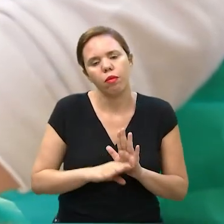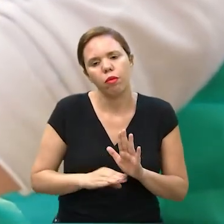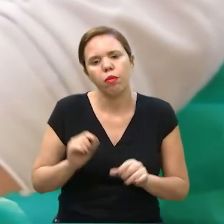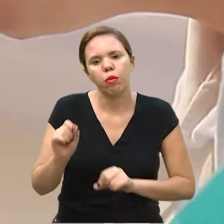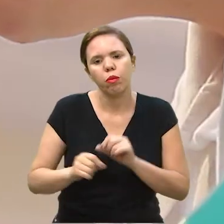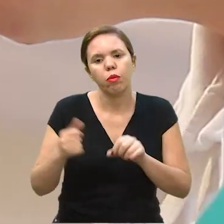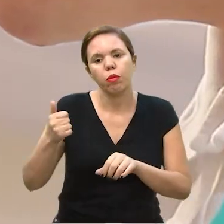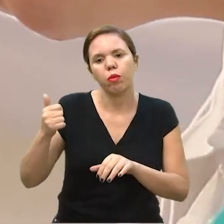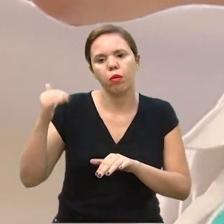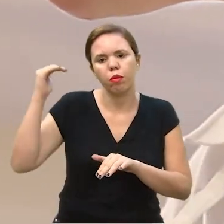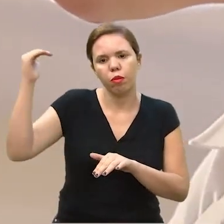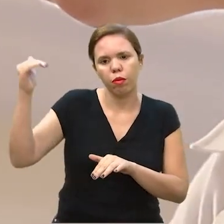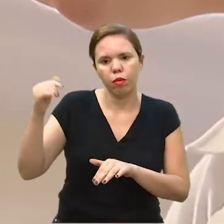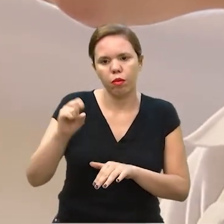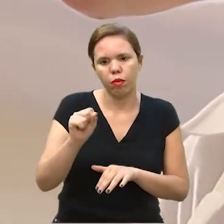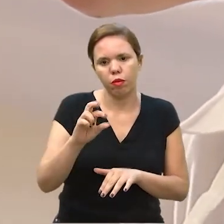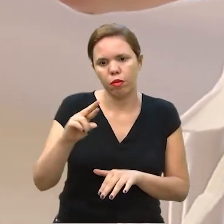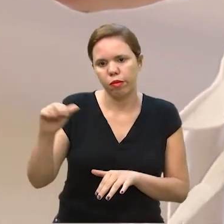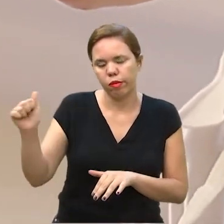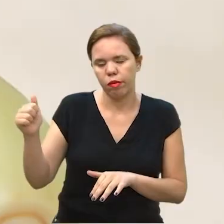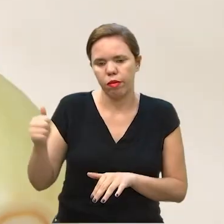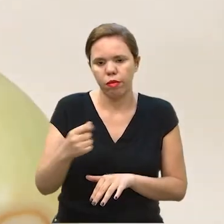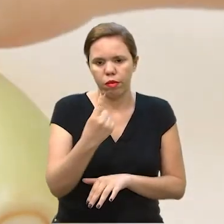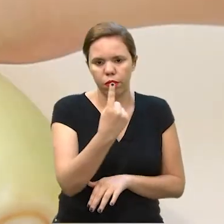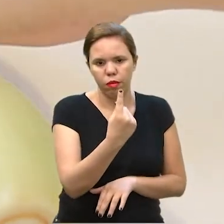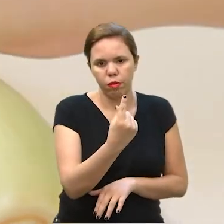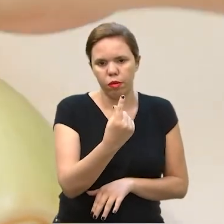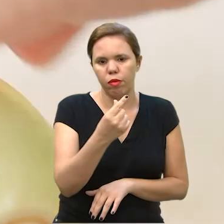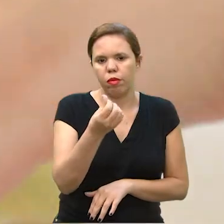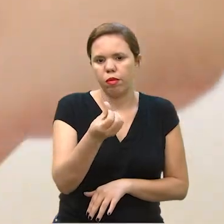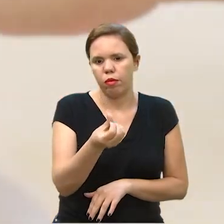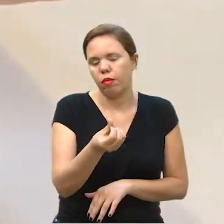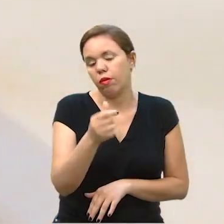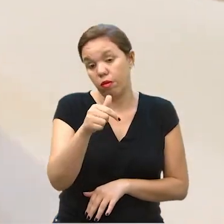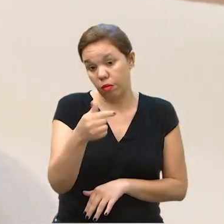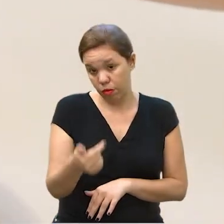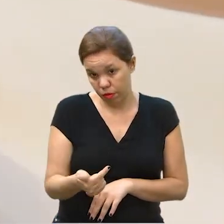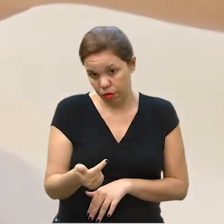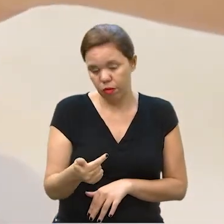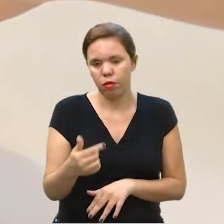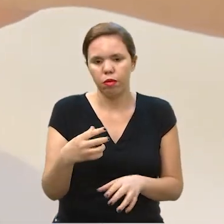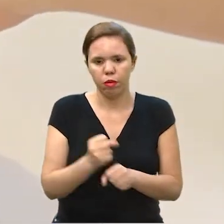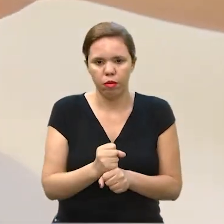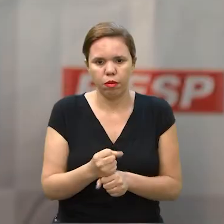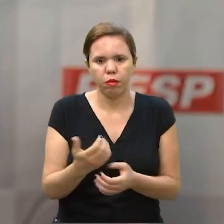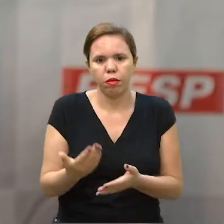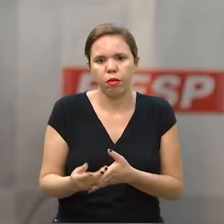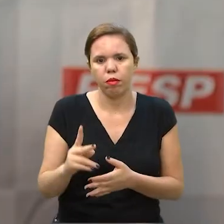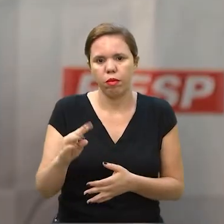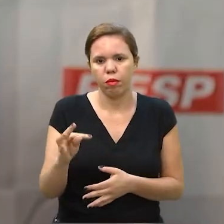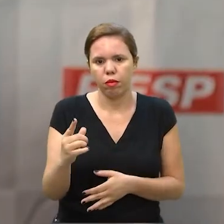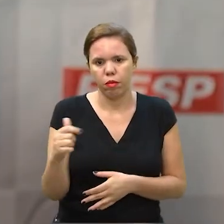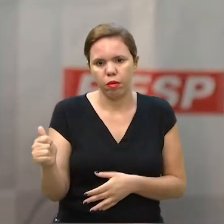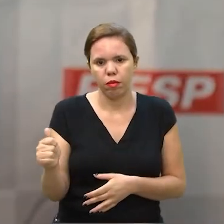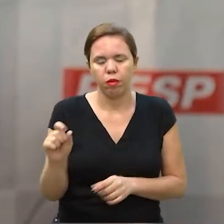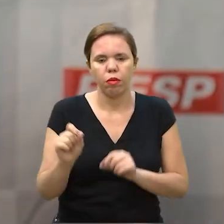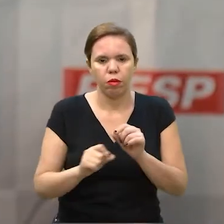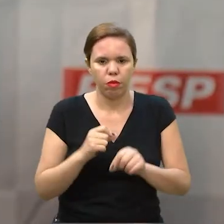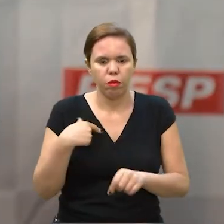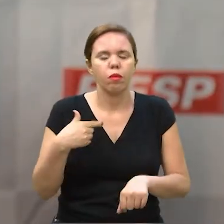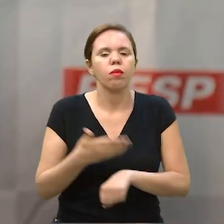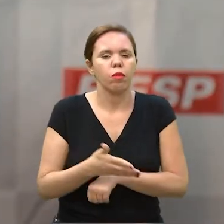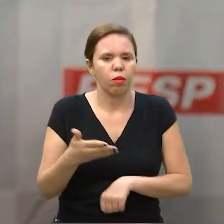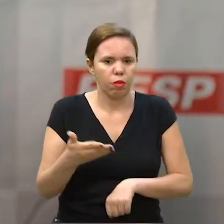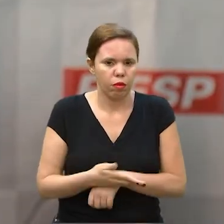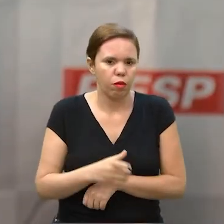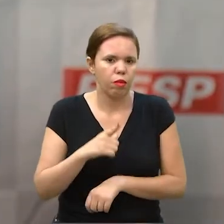ocupava o primeiro lugar era a Sara, com 172 pontos, que perde o posto para a Clarita. Para mim o que importa é ter